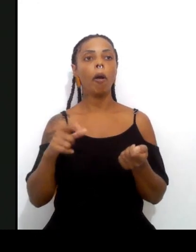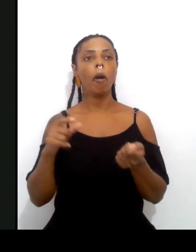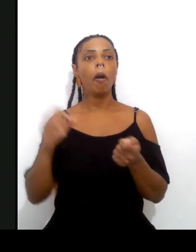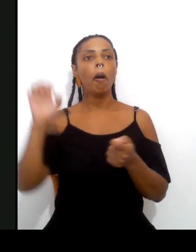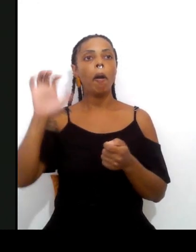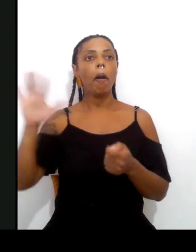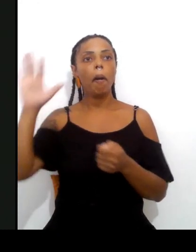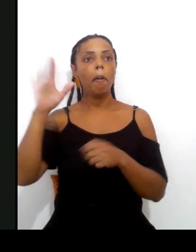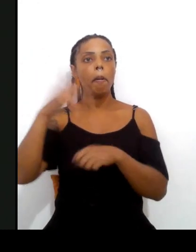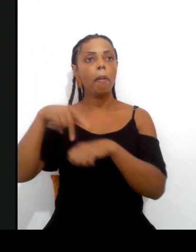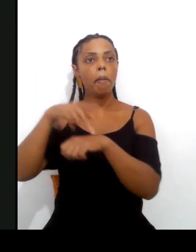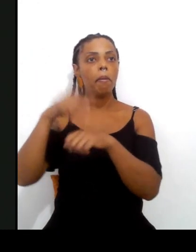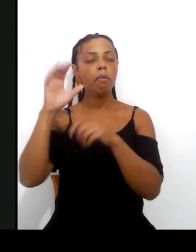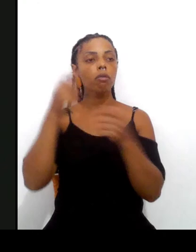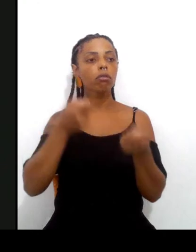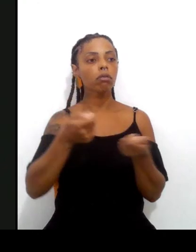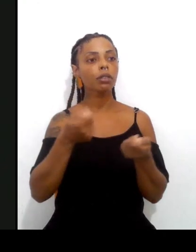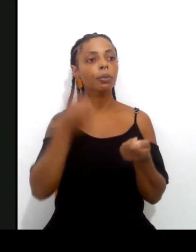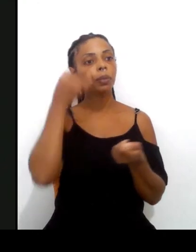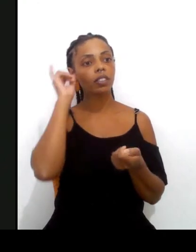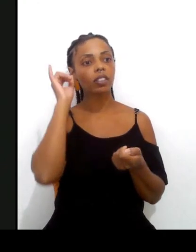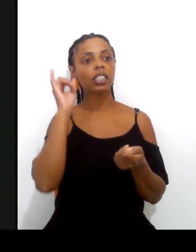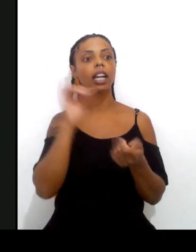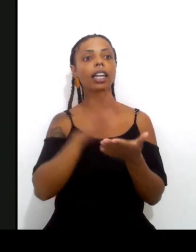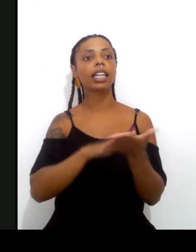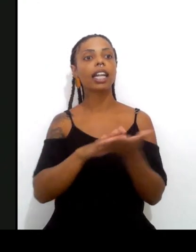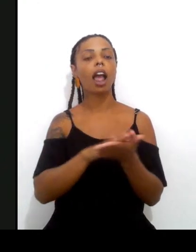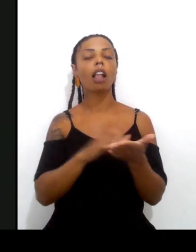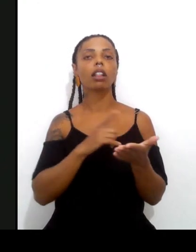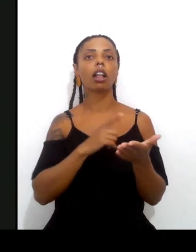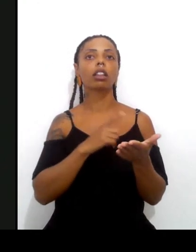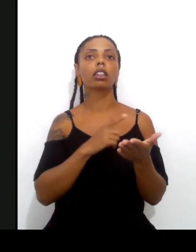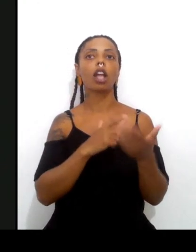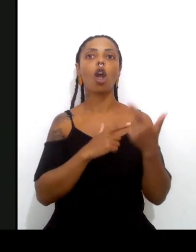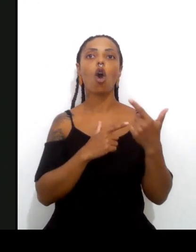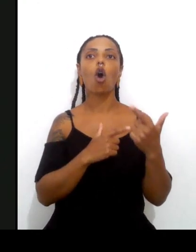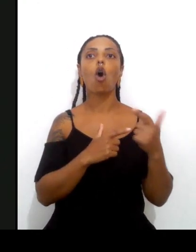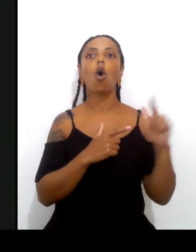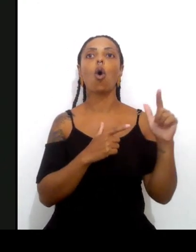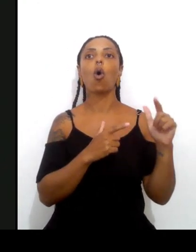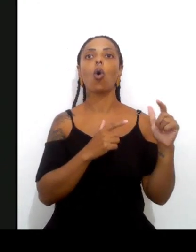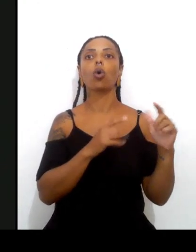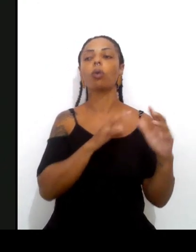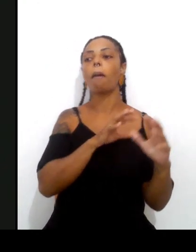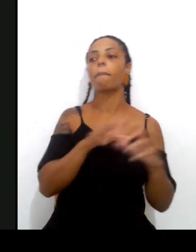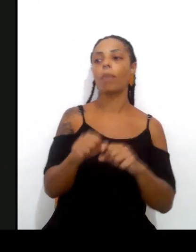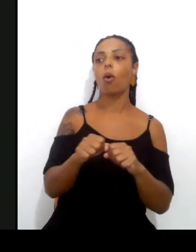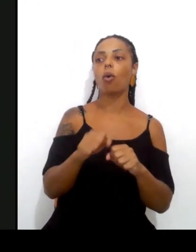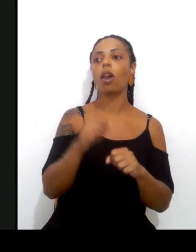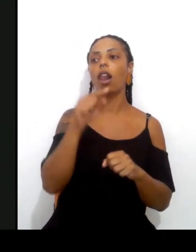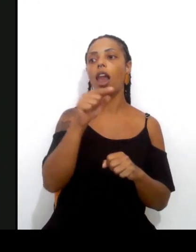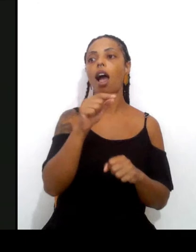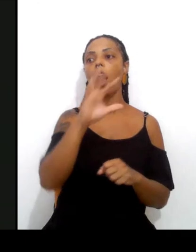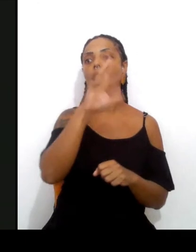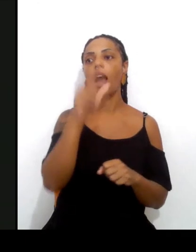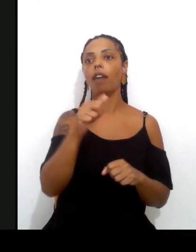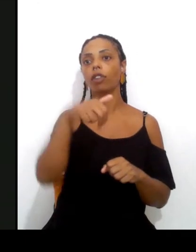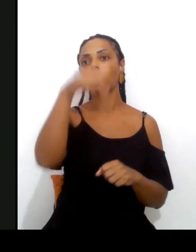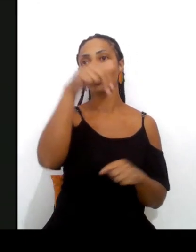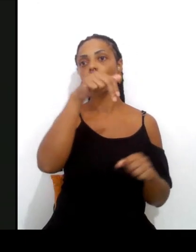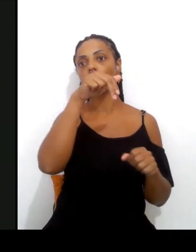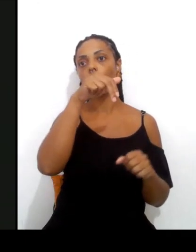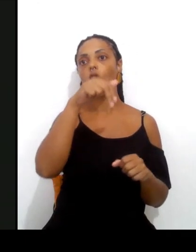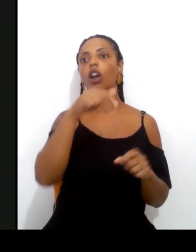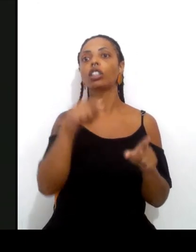se estabelecesse na costa da África do Norte em parte para mantê-la como base militar para aeronaves e Tecnologia